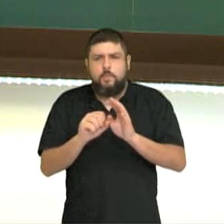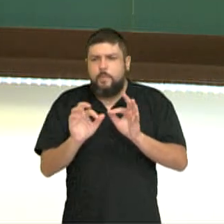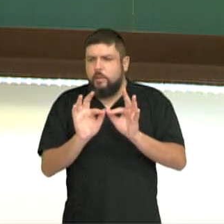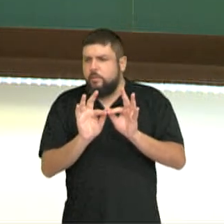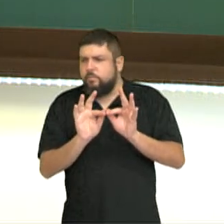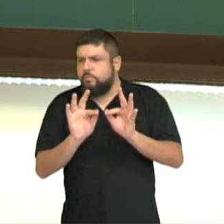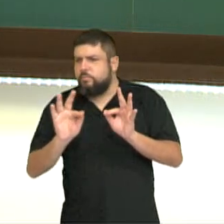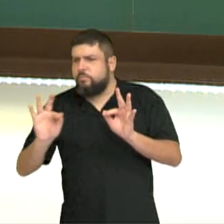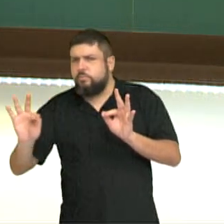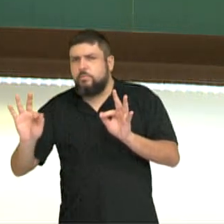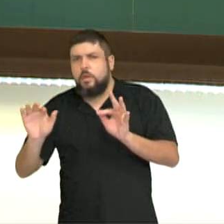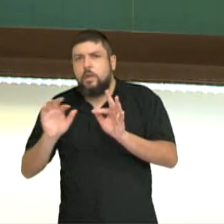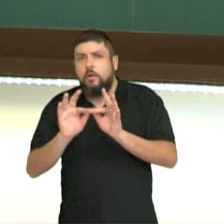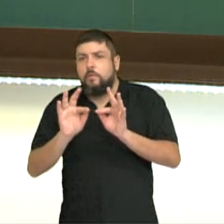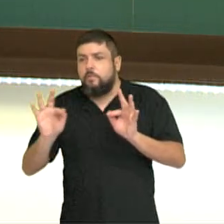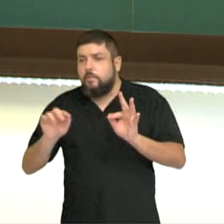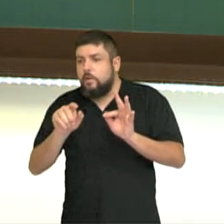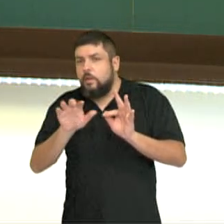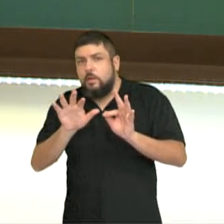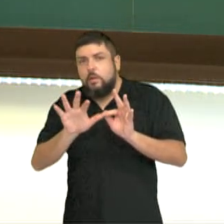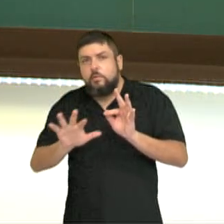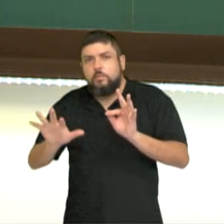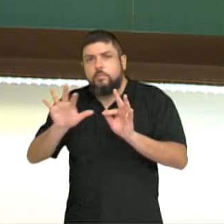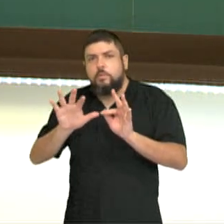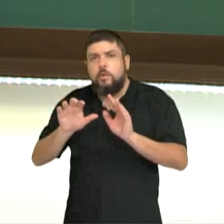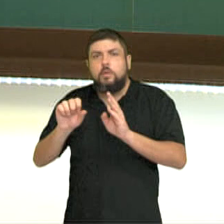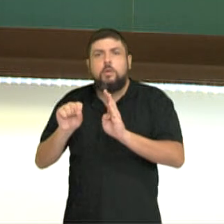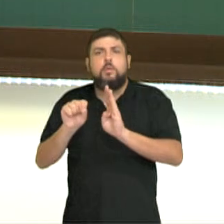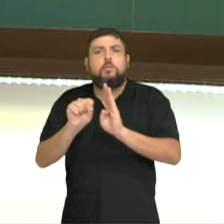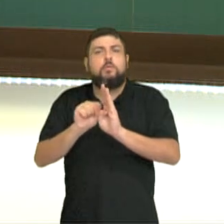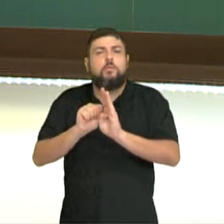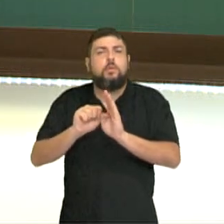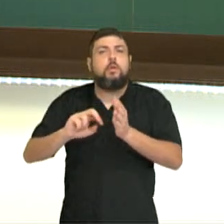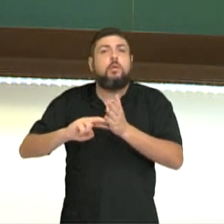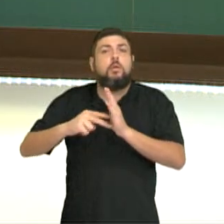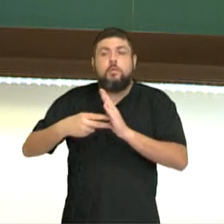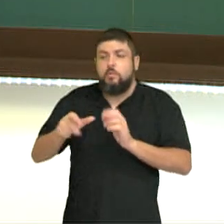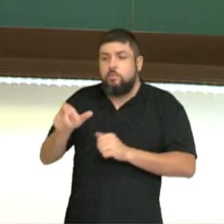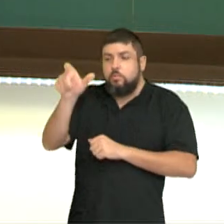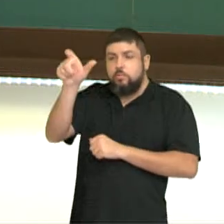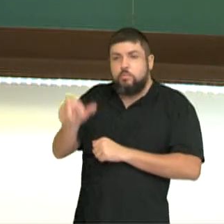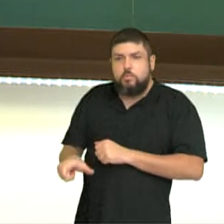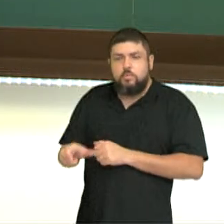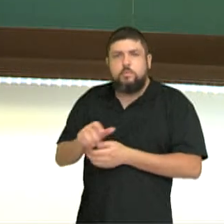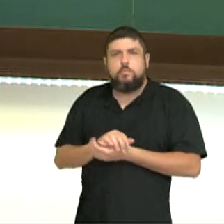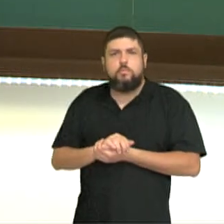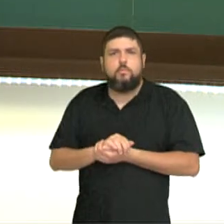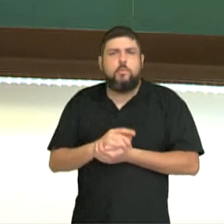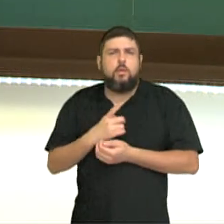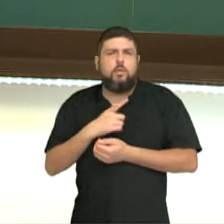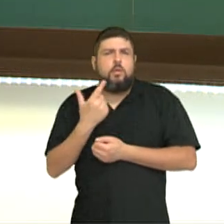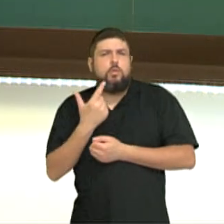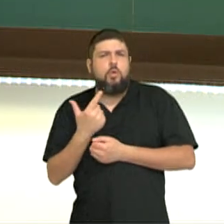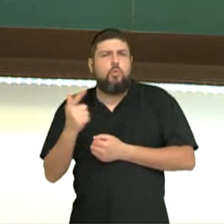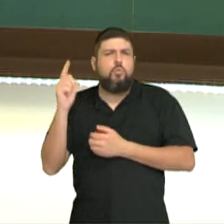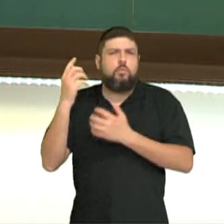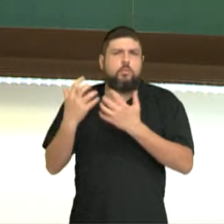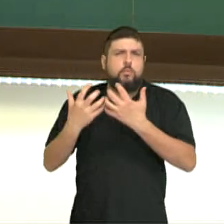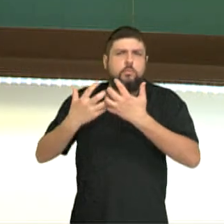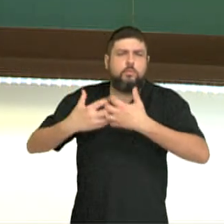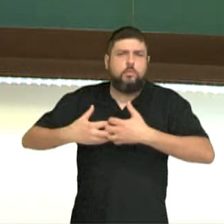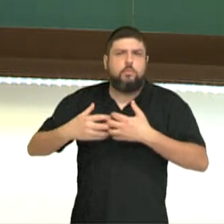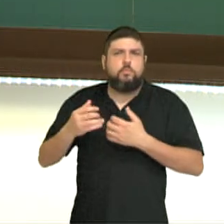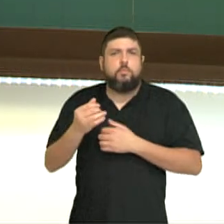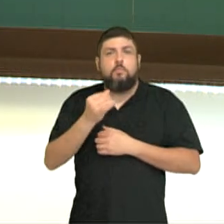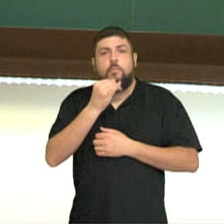do substantivo. E qual é esta função? Sujeito. Que outras funções eu poderia ter, prof? Você poderia ter